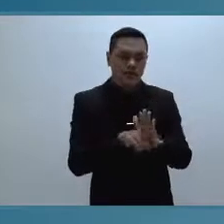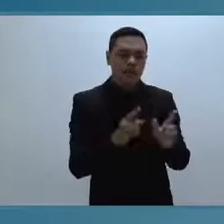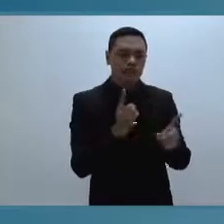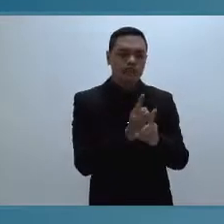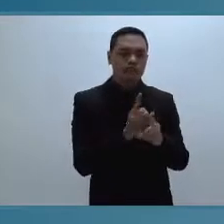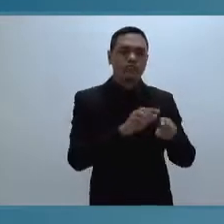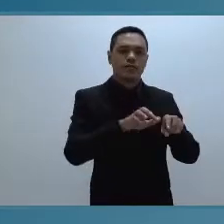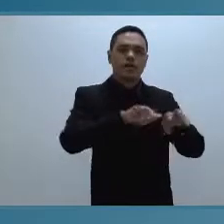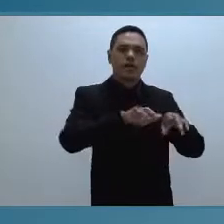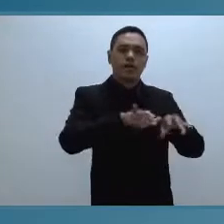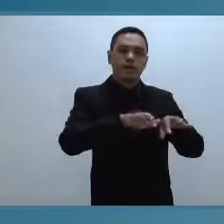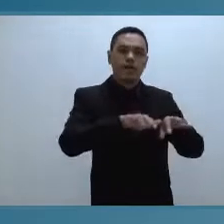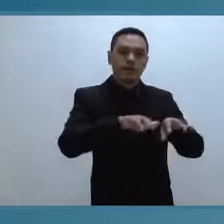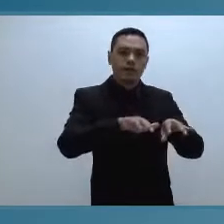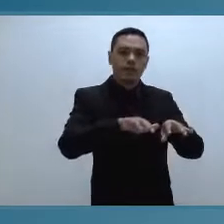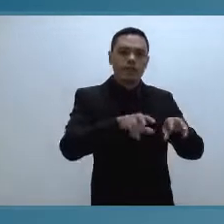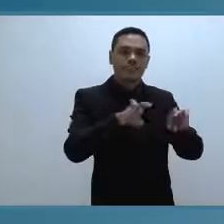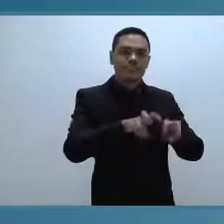Rotmarcos,